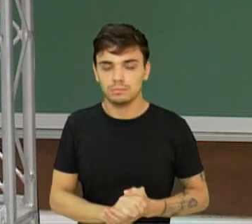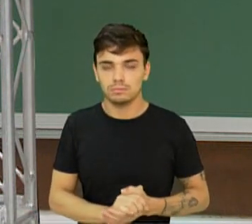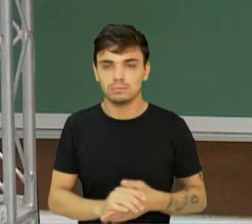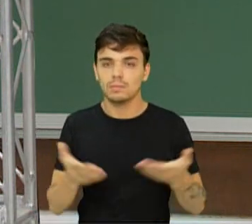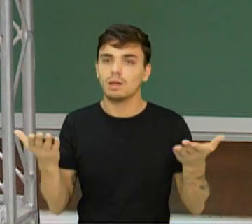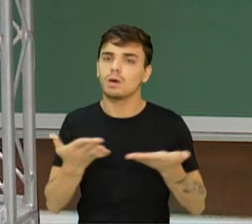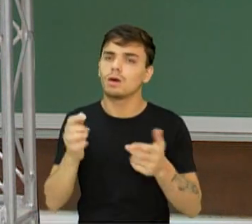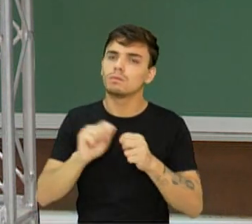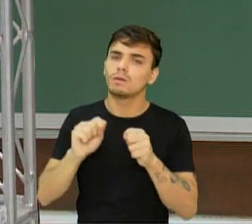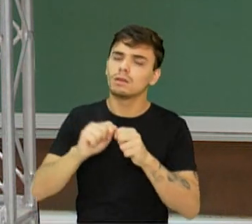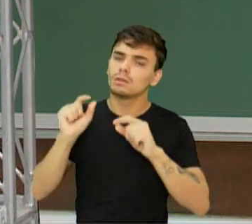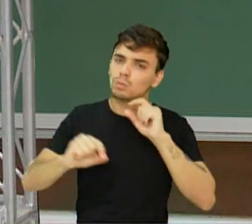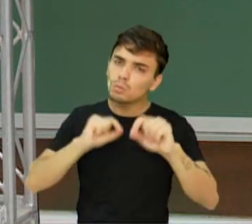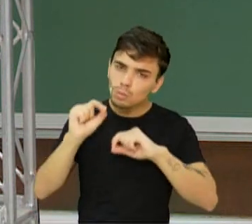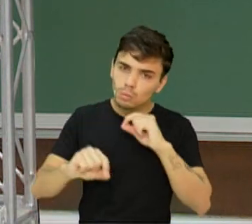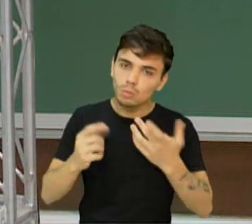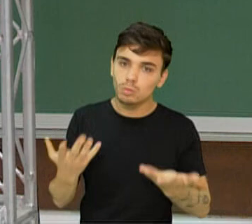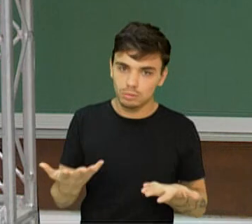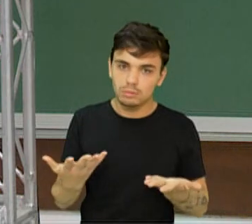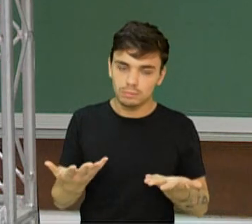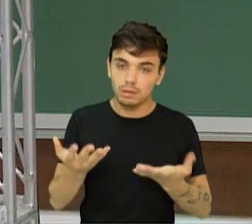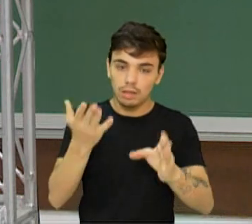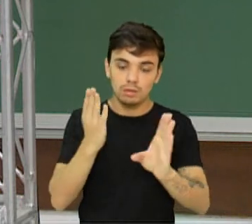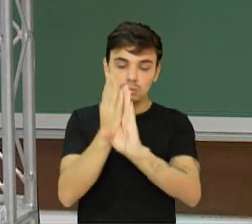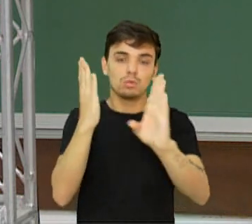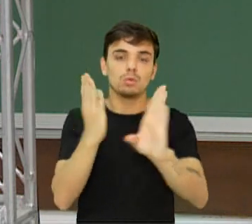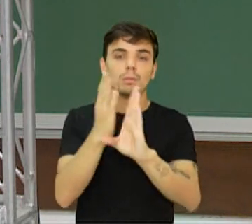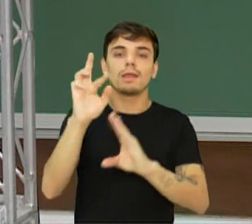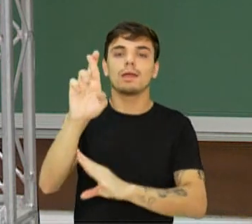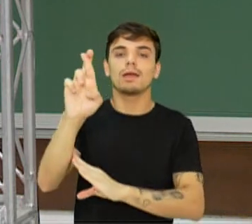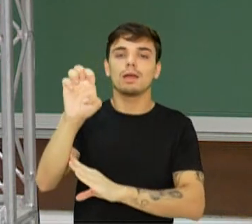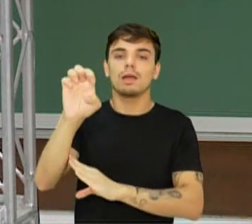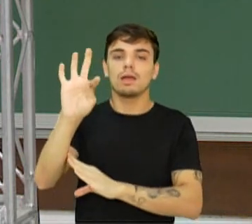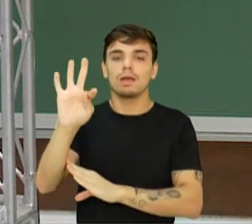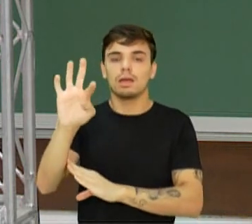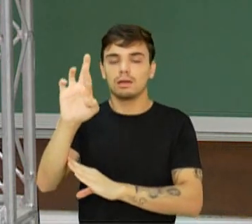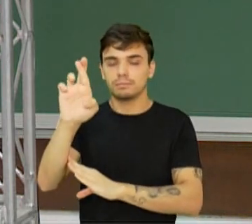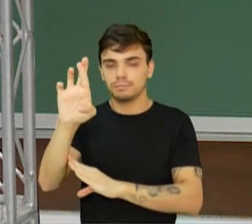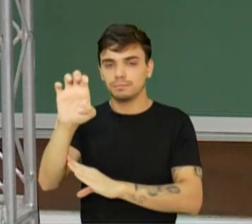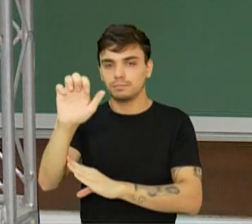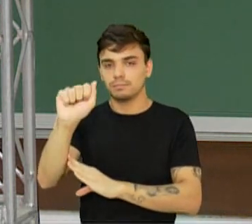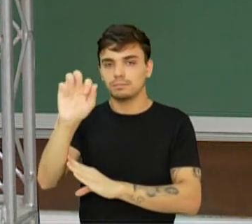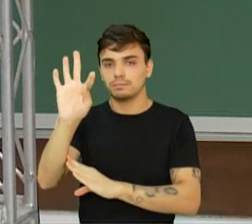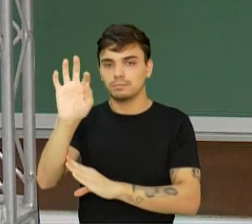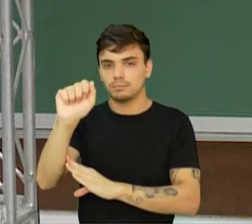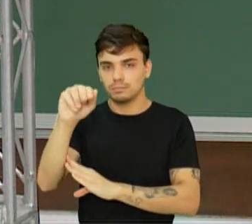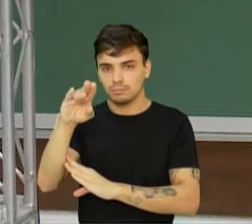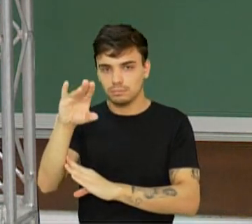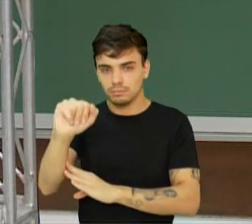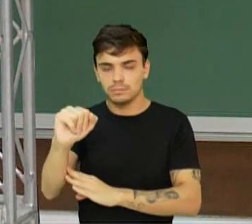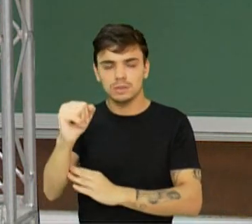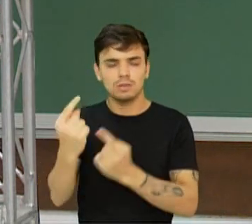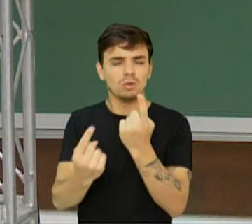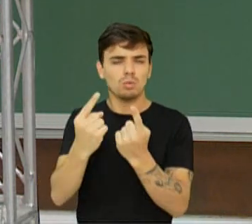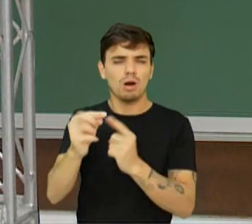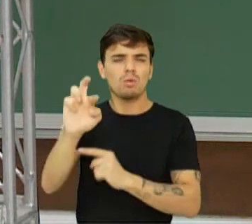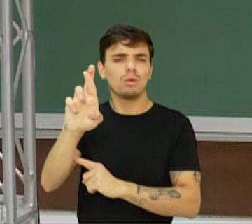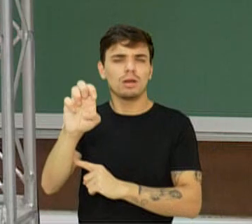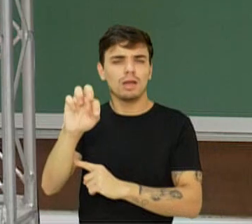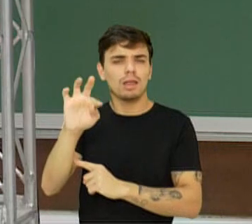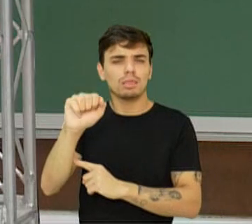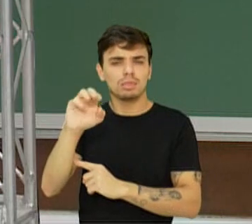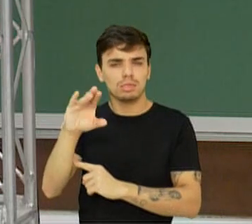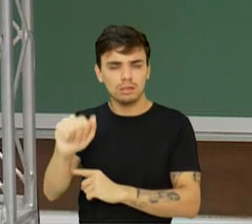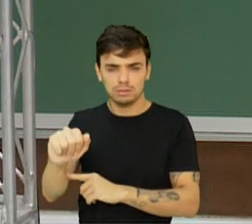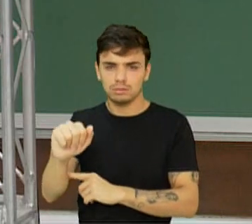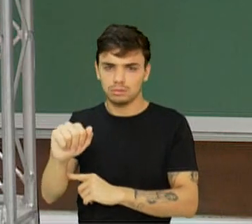eu faço? Eu quero descobrir o quê? Eu quero descobrir a reatância. Qual é a reatância desse capacitor? E a reatância é